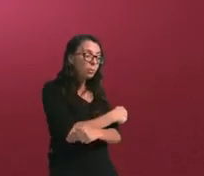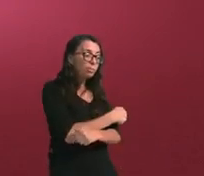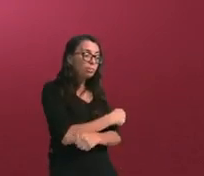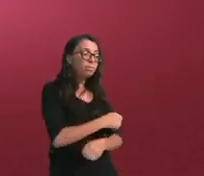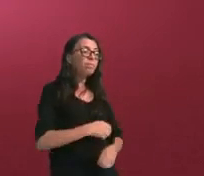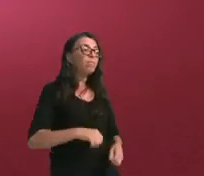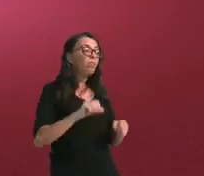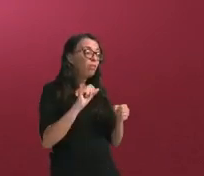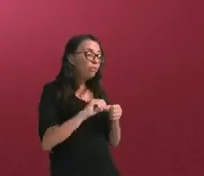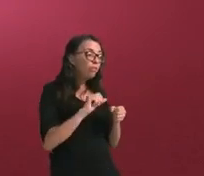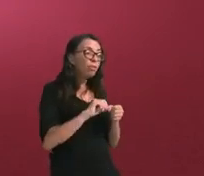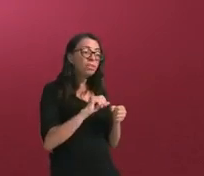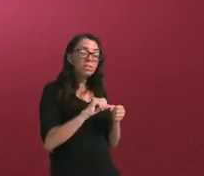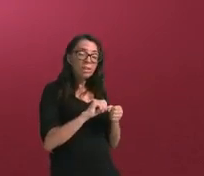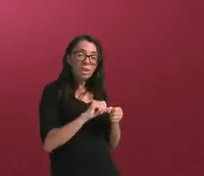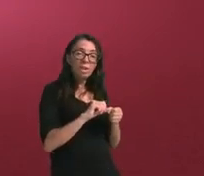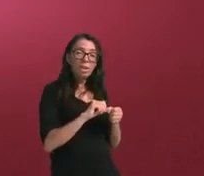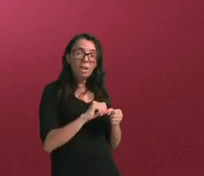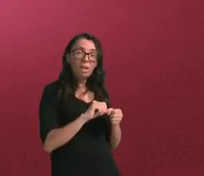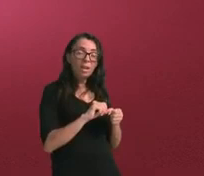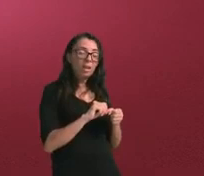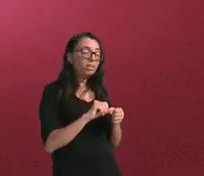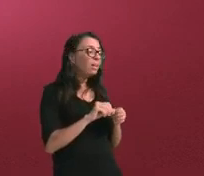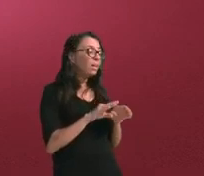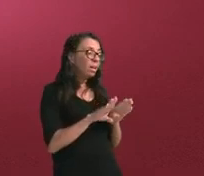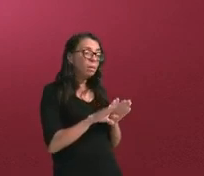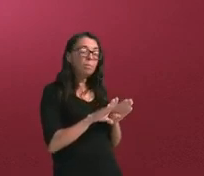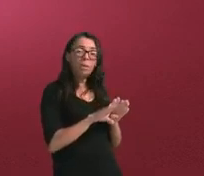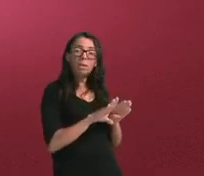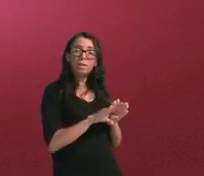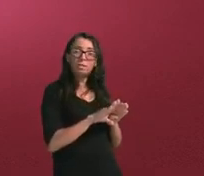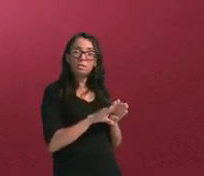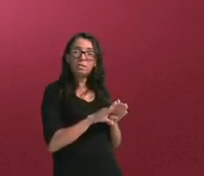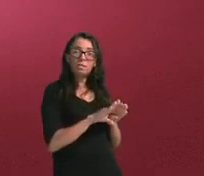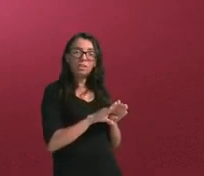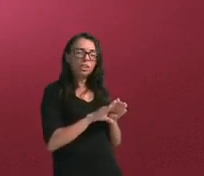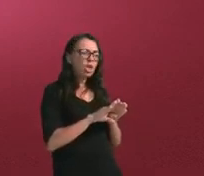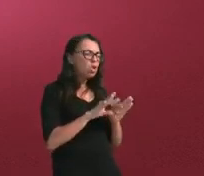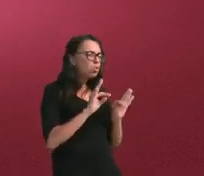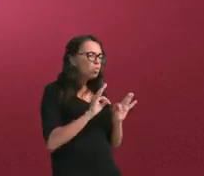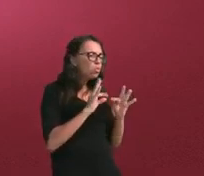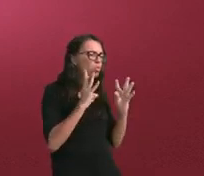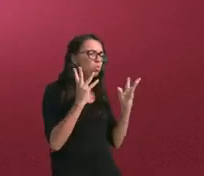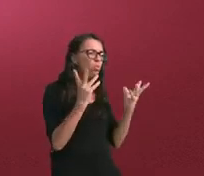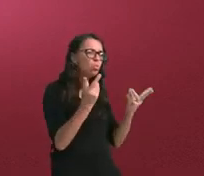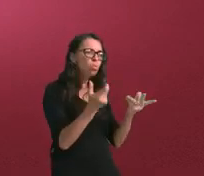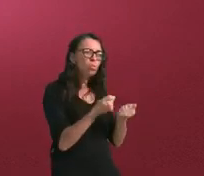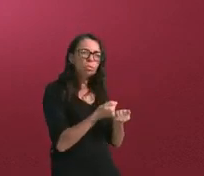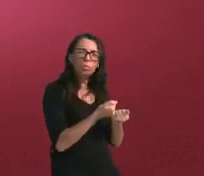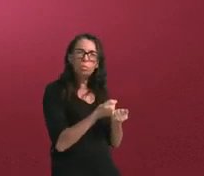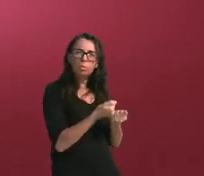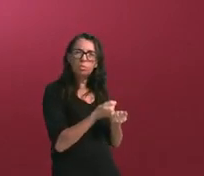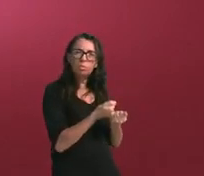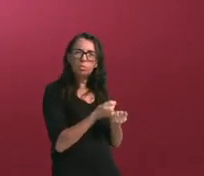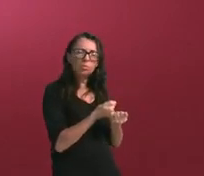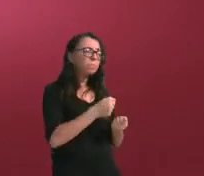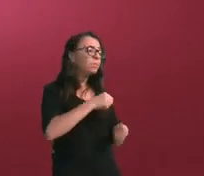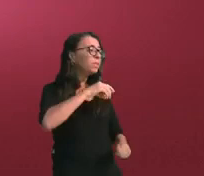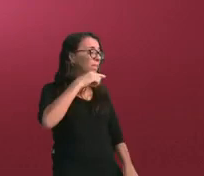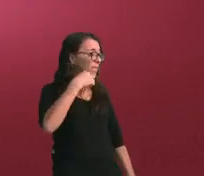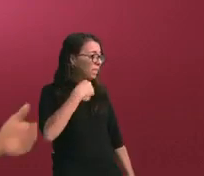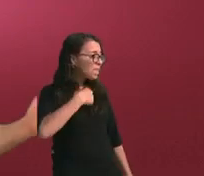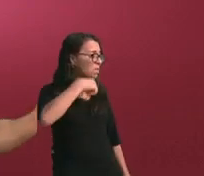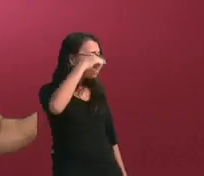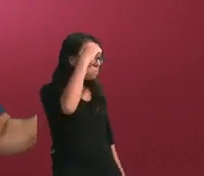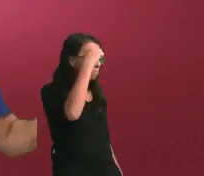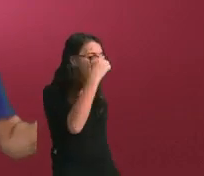os filhos de Israel. Então a pergunta é: qual foi a ordem que Moisés recebeu nesse versículo? Né?